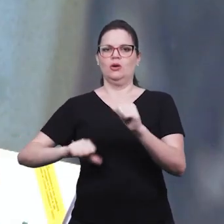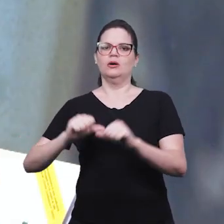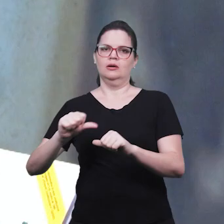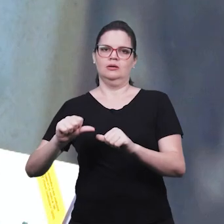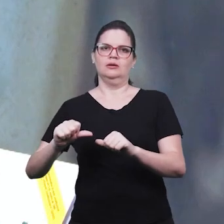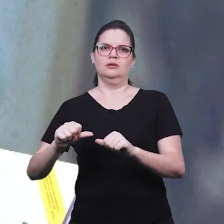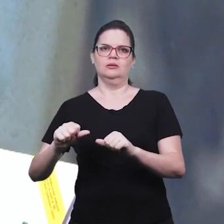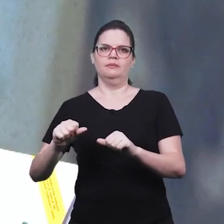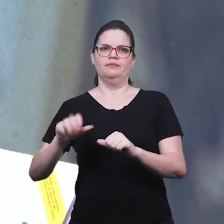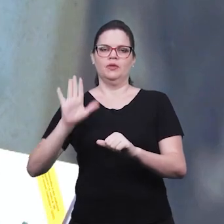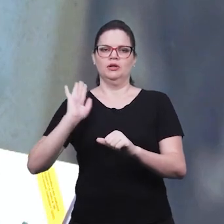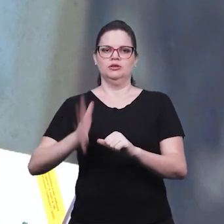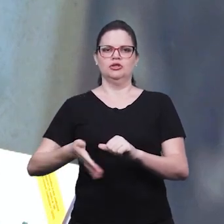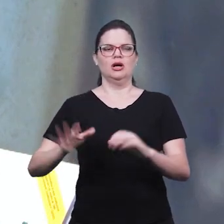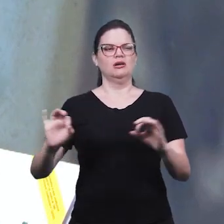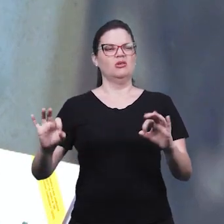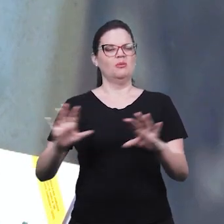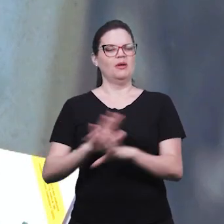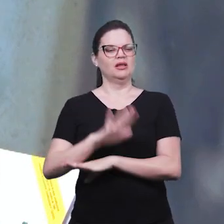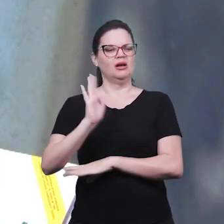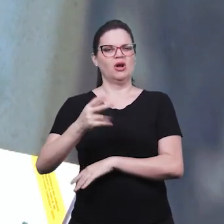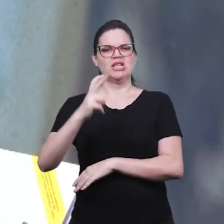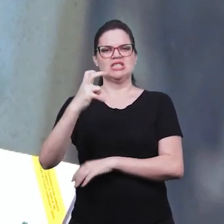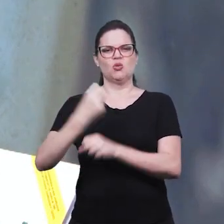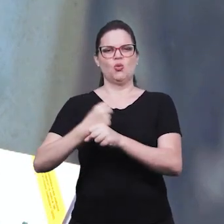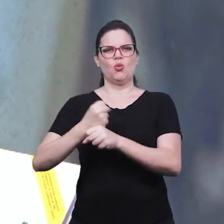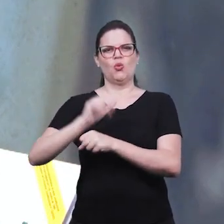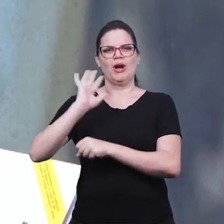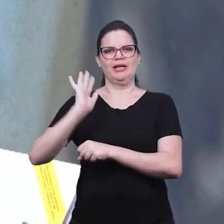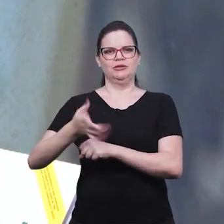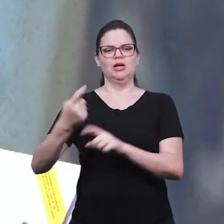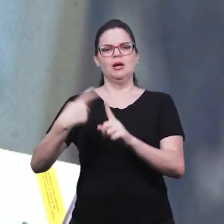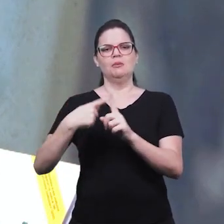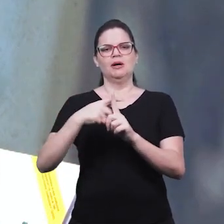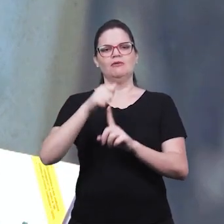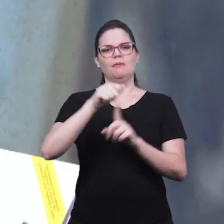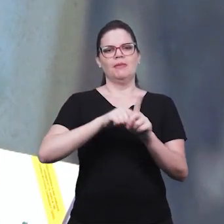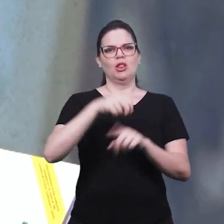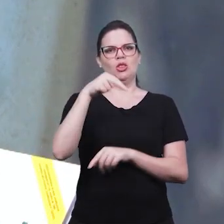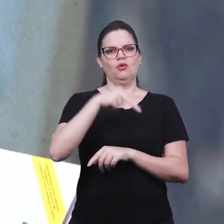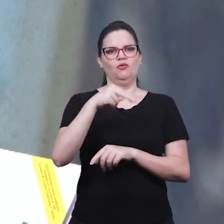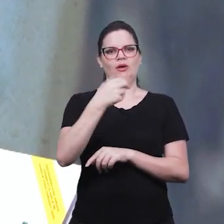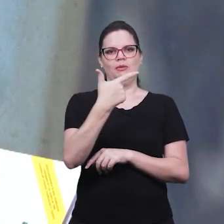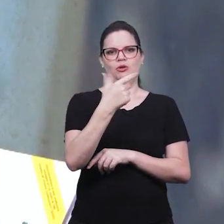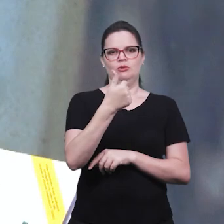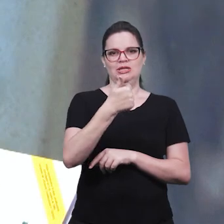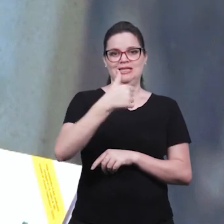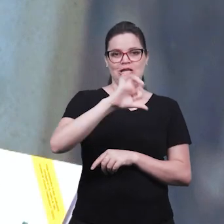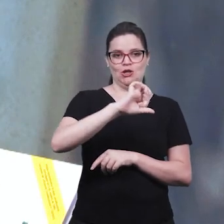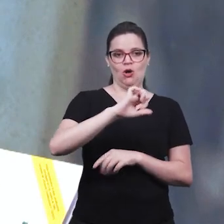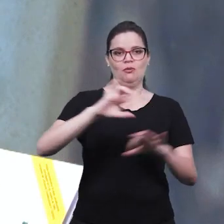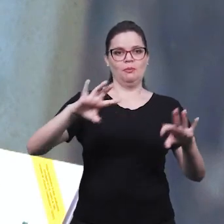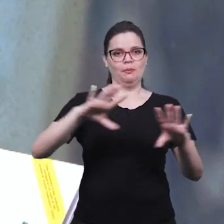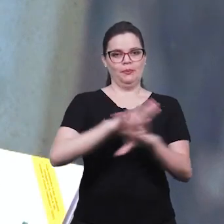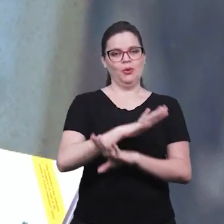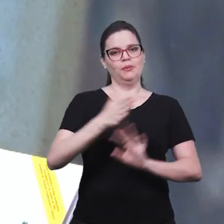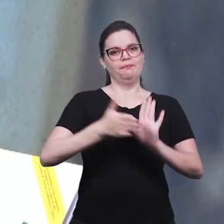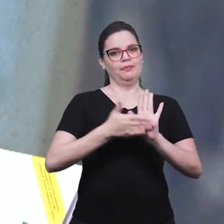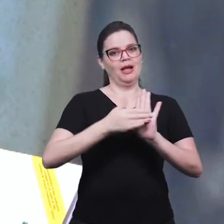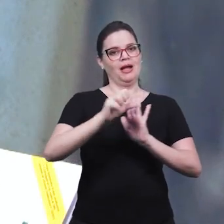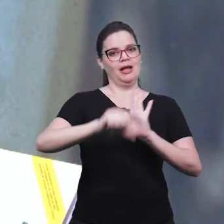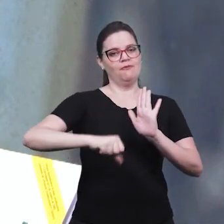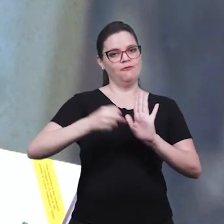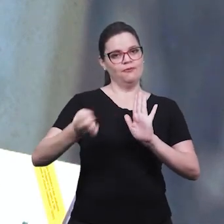inclusive já estão completando 5 anos agora, né, desde novembro de 2019, quando foi feita a reforma da